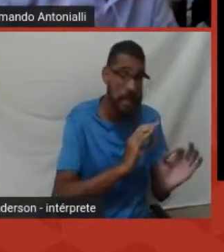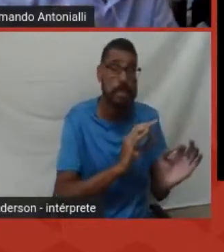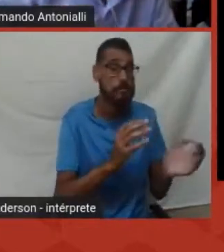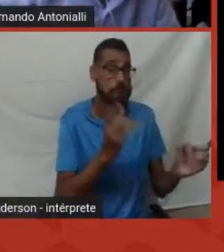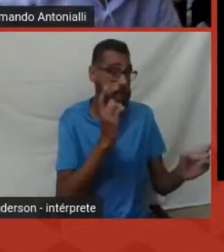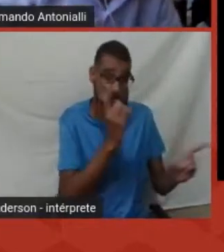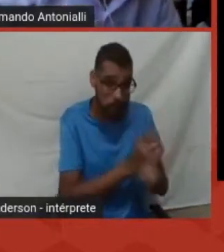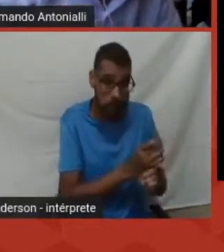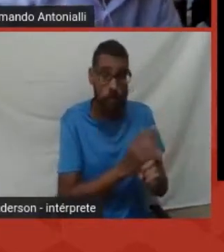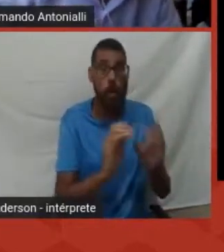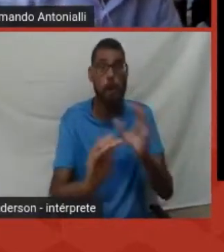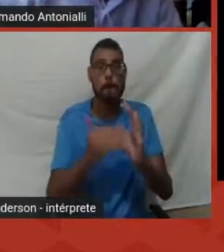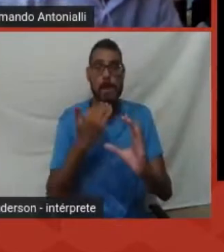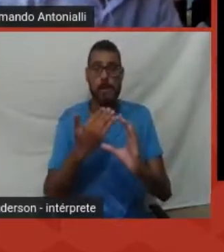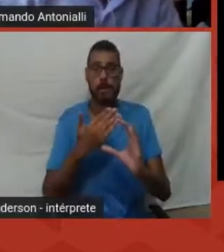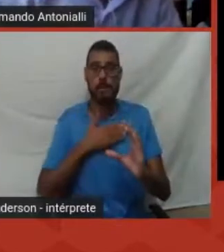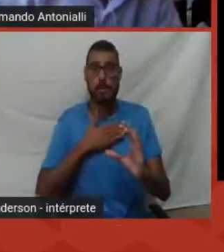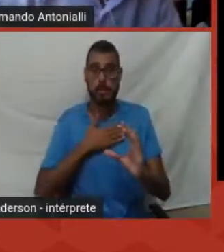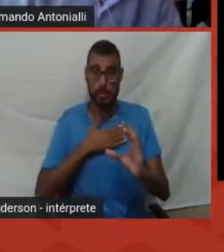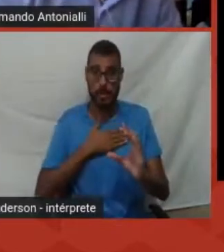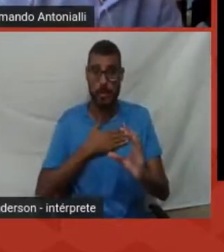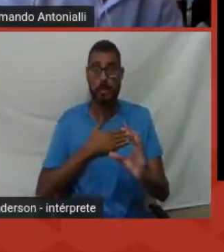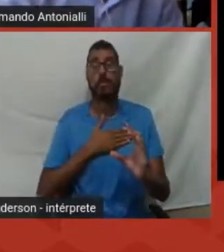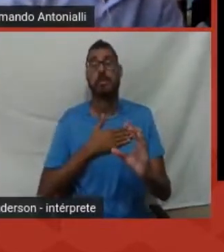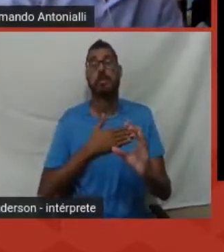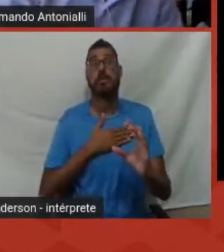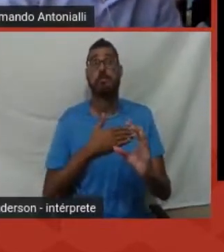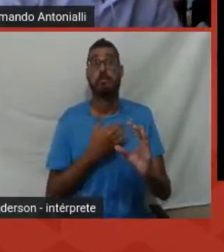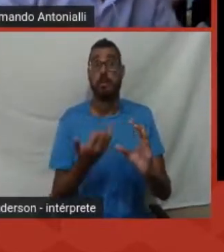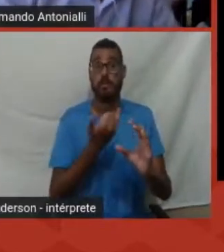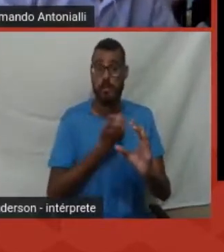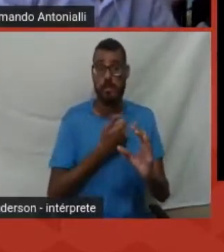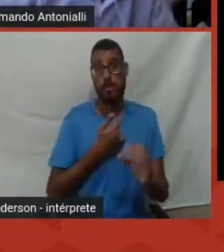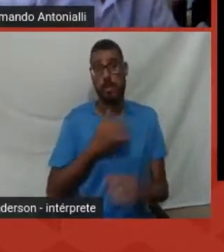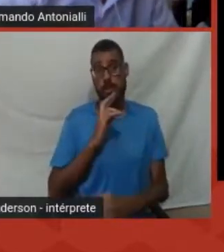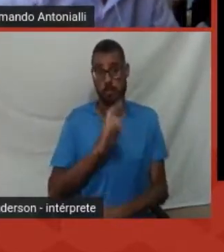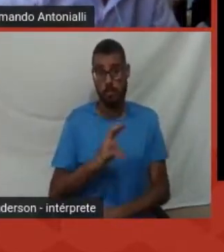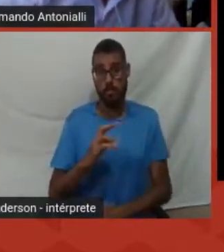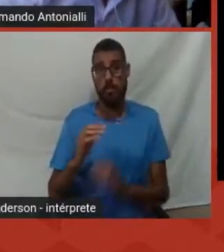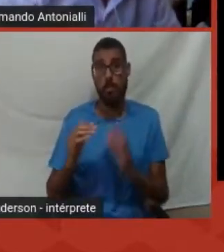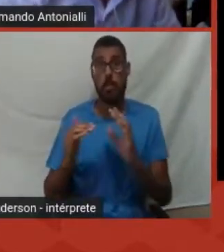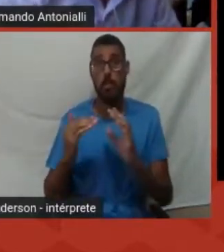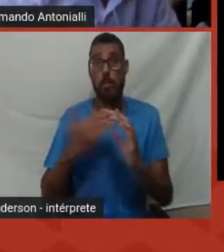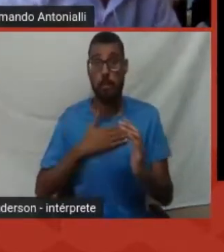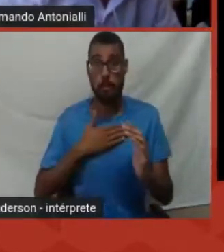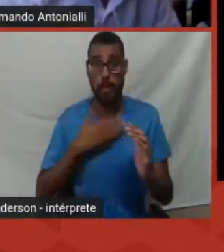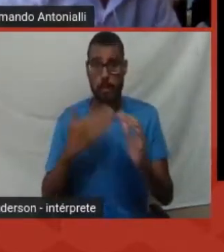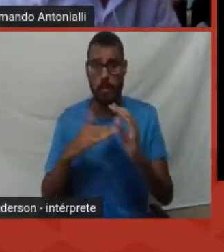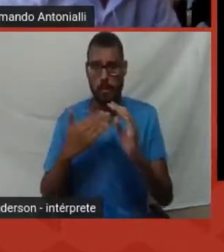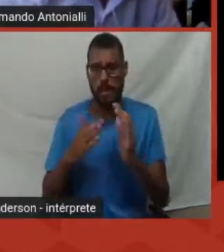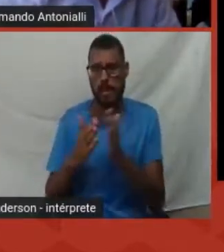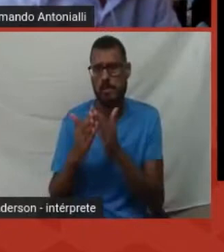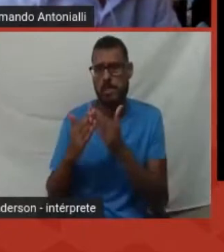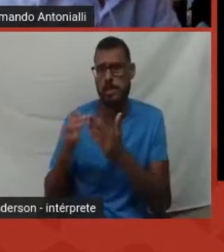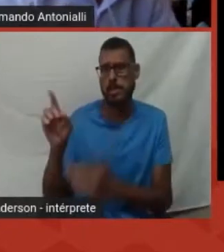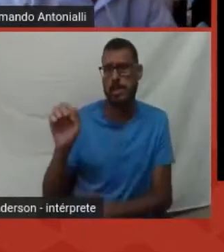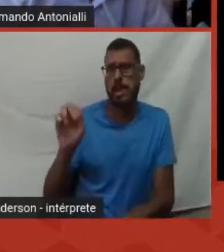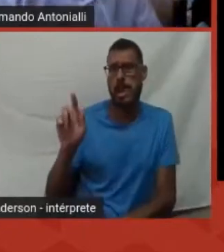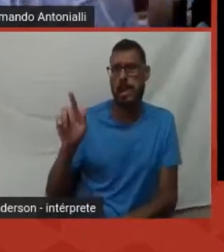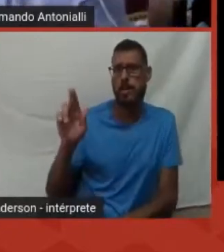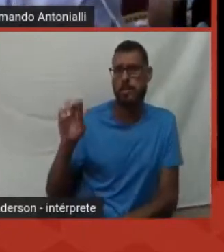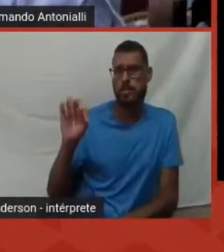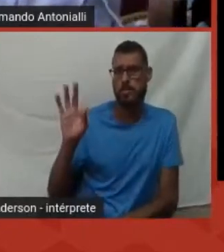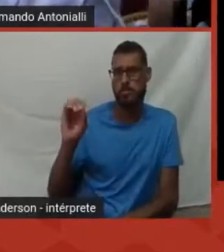gente dá uma corrida aqui e eu te respondo. Meu e-mail, Augusto, se você puder copiar meu